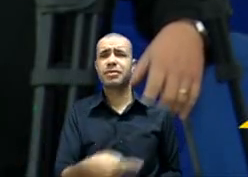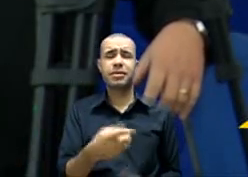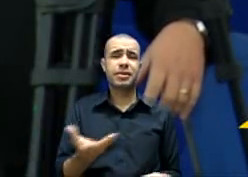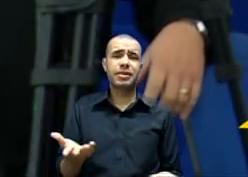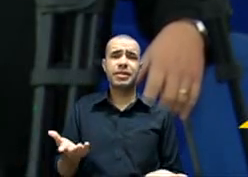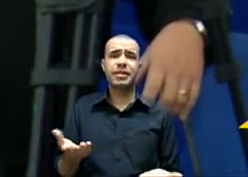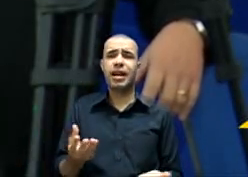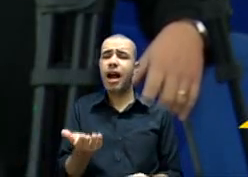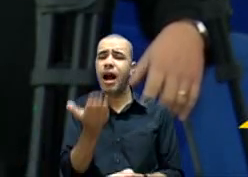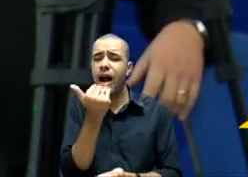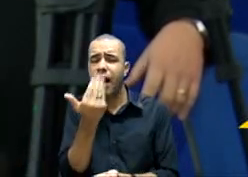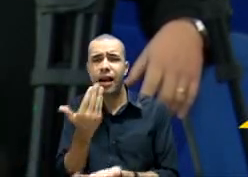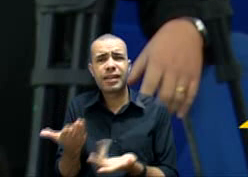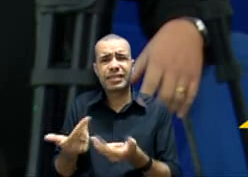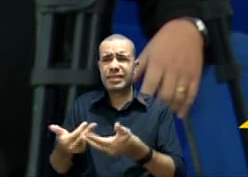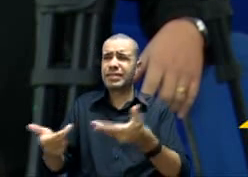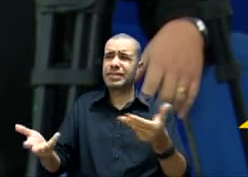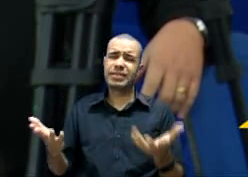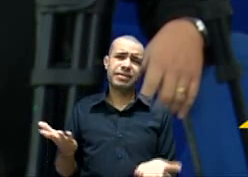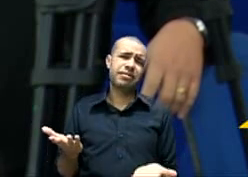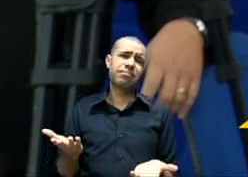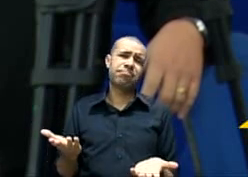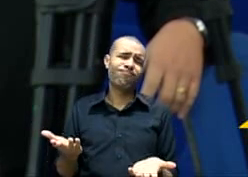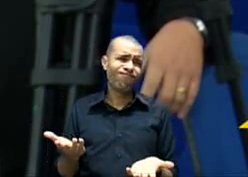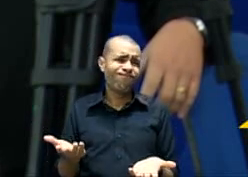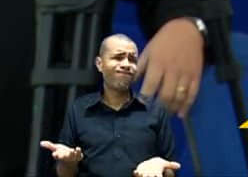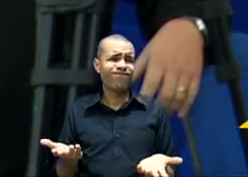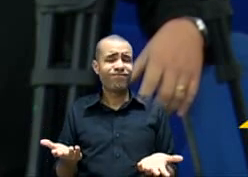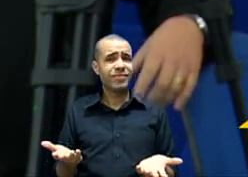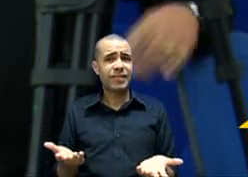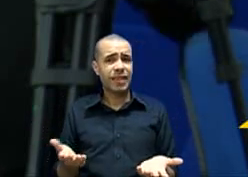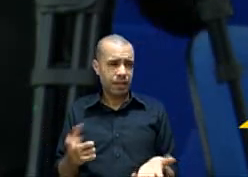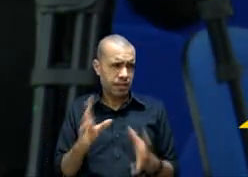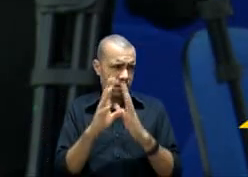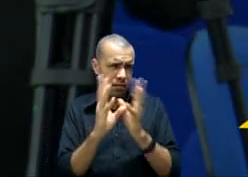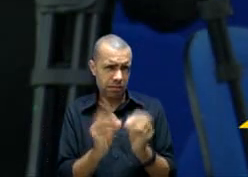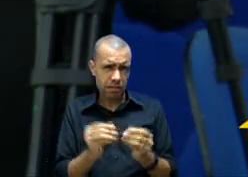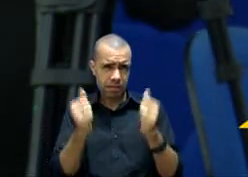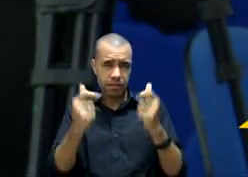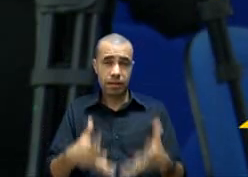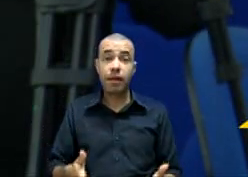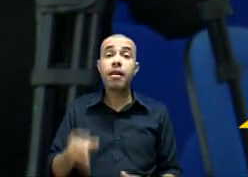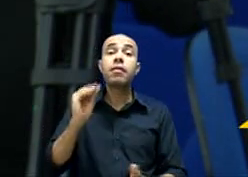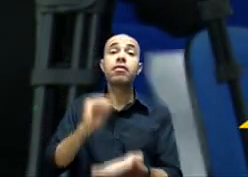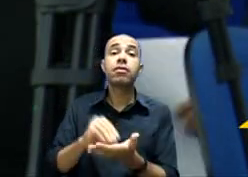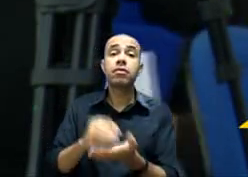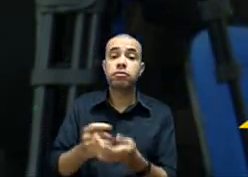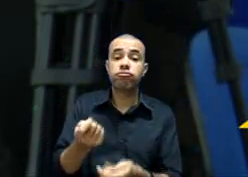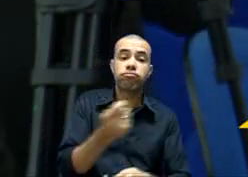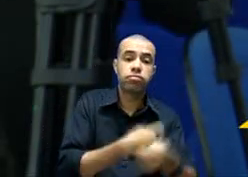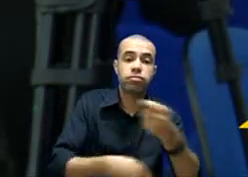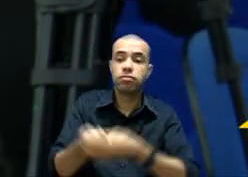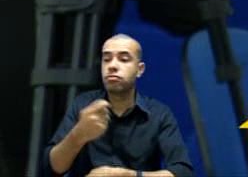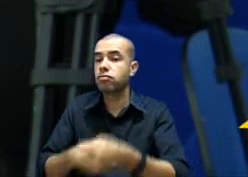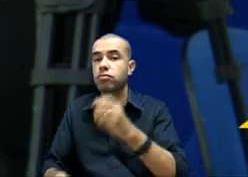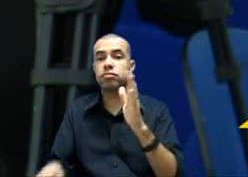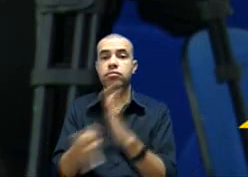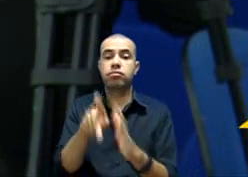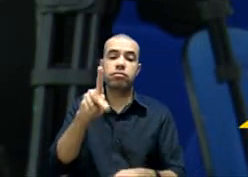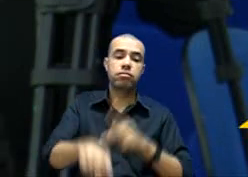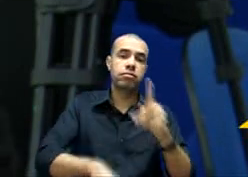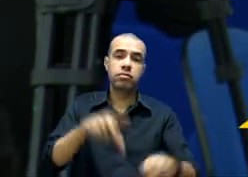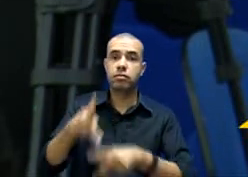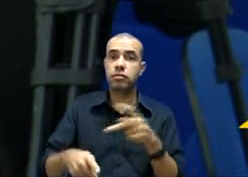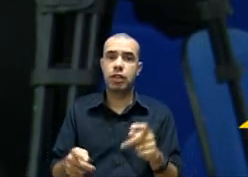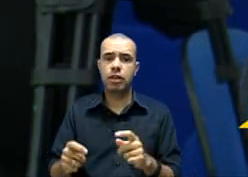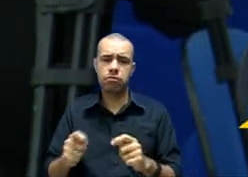É falta, só para concluir, presidente, só para concluir, é falta de gestão pública. Sorocaba precisa de gestão e